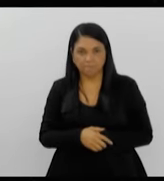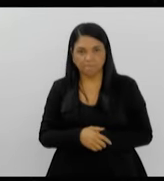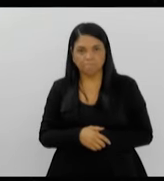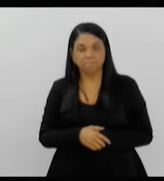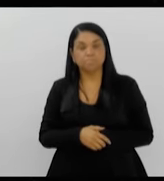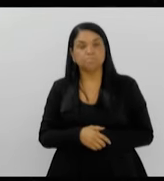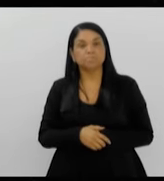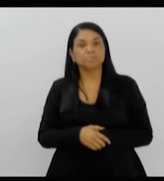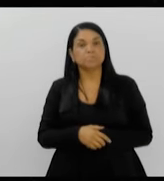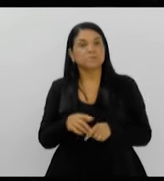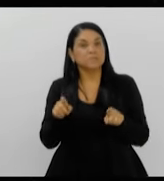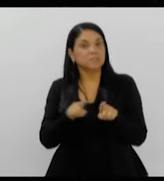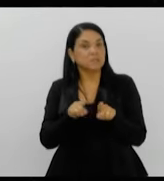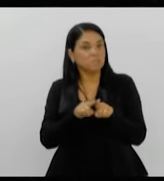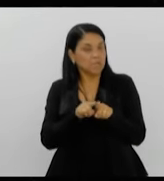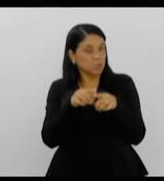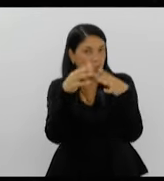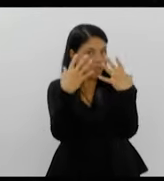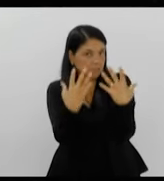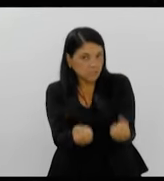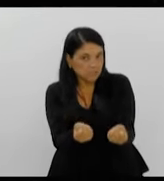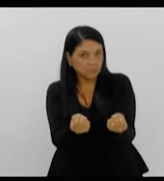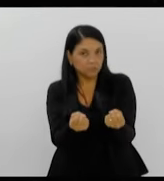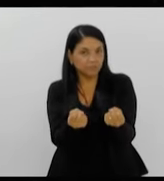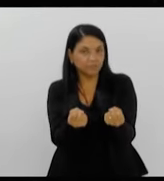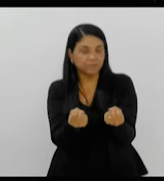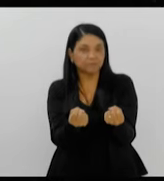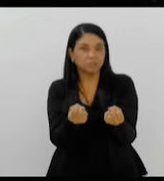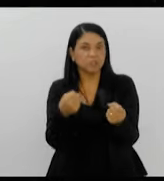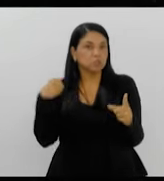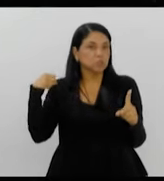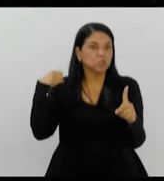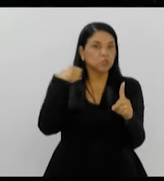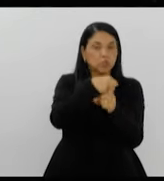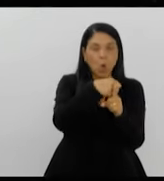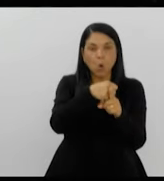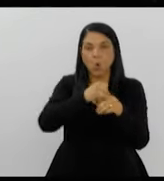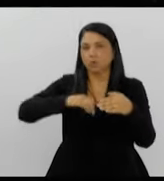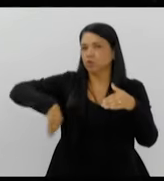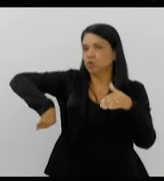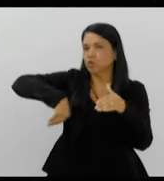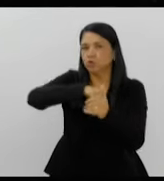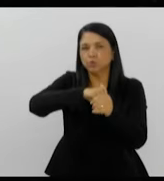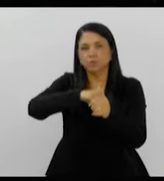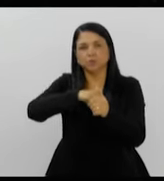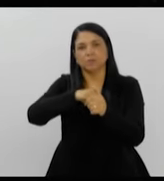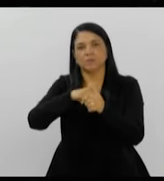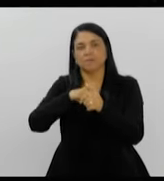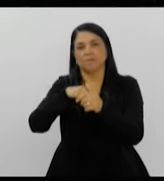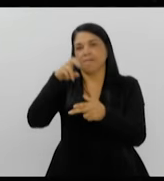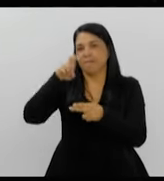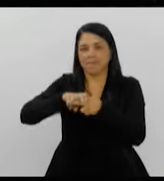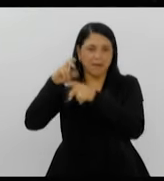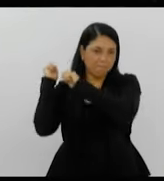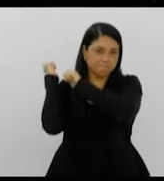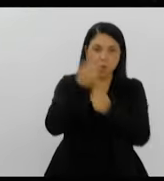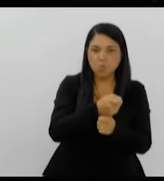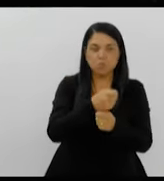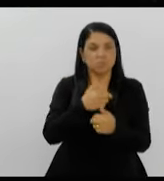como também não é admissível nem soco nem pontapés nem cadeiradas nenhuma